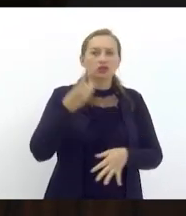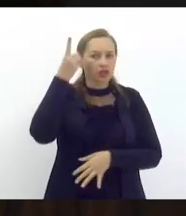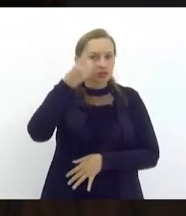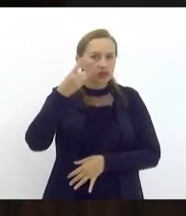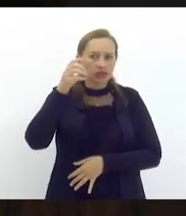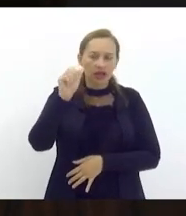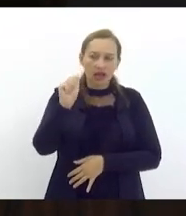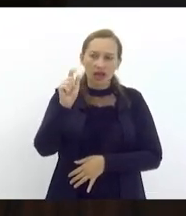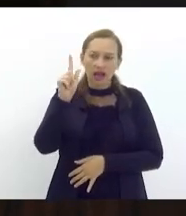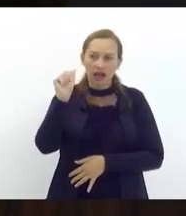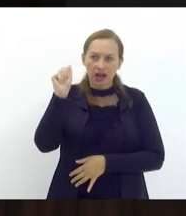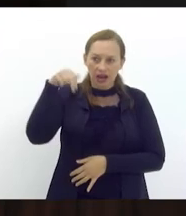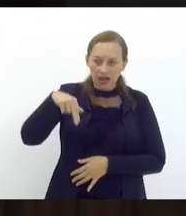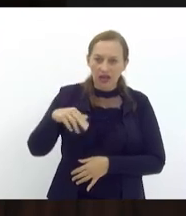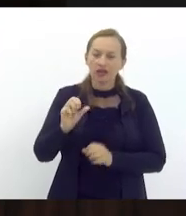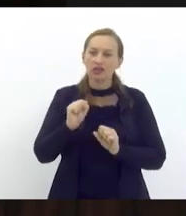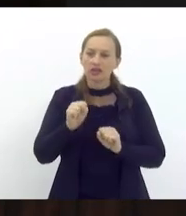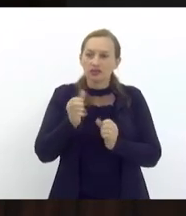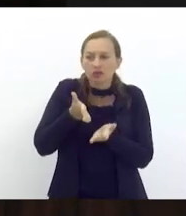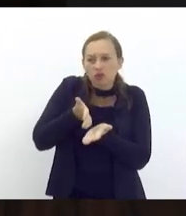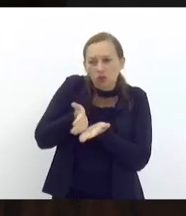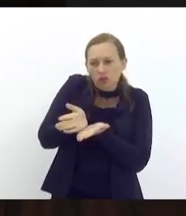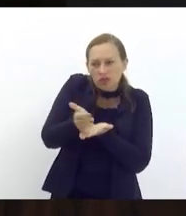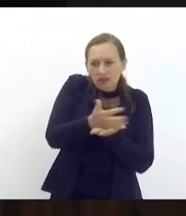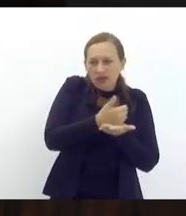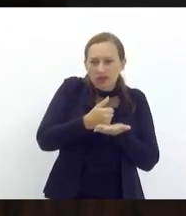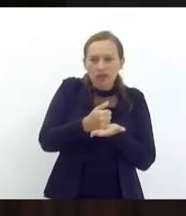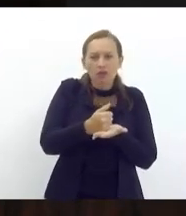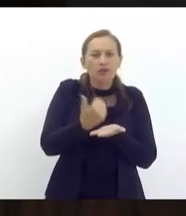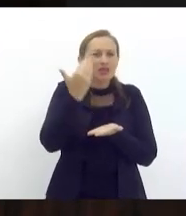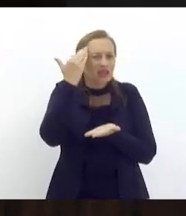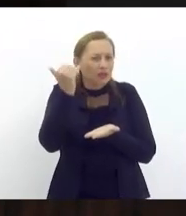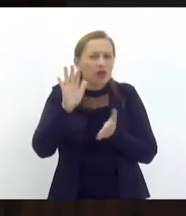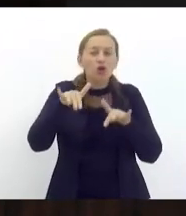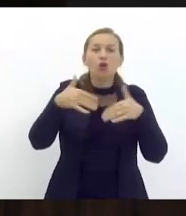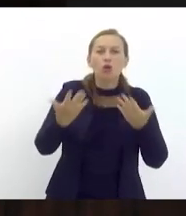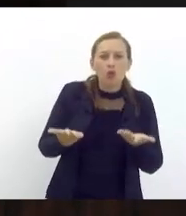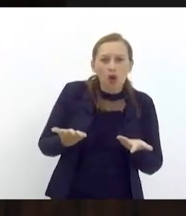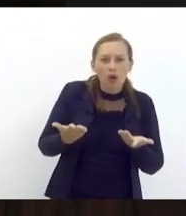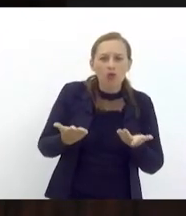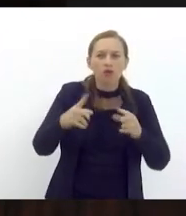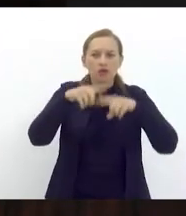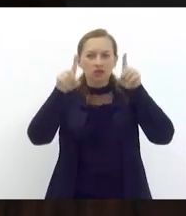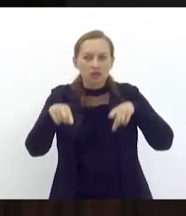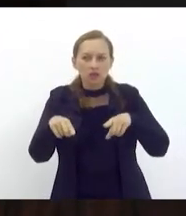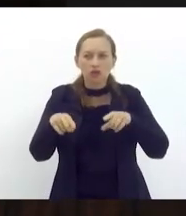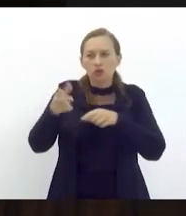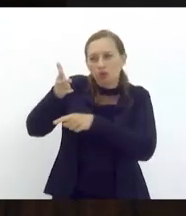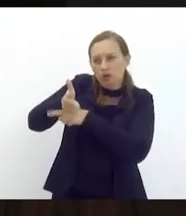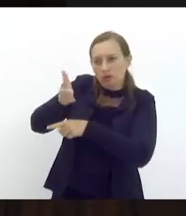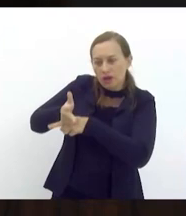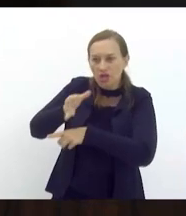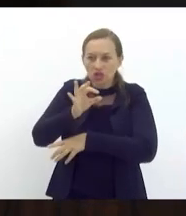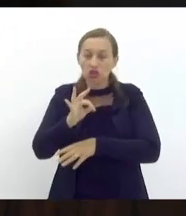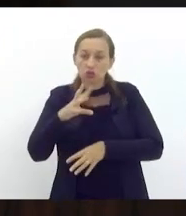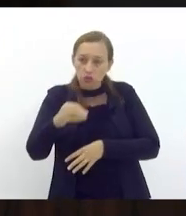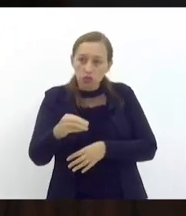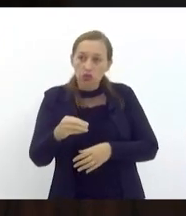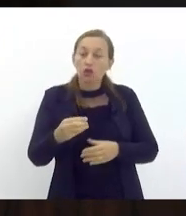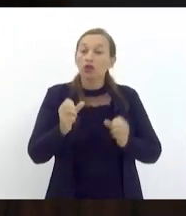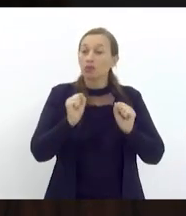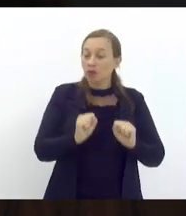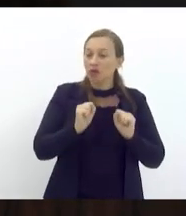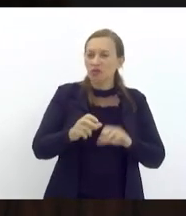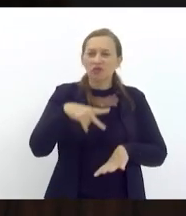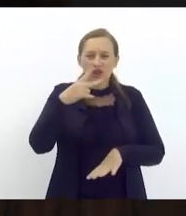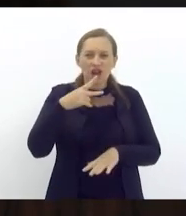nós vamos abrir uma apuração interna para saber sobre servidor imagens etc e tal o que a gente pode adiantar